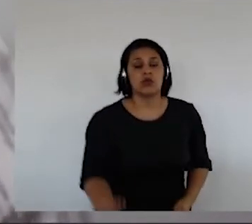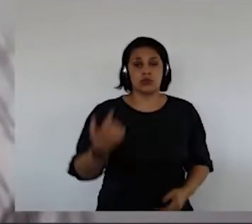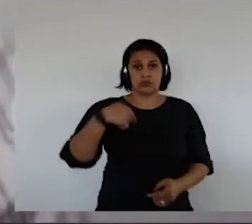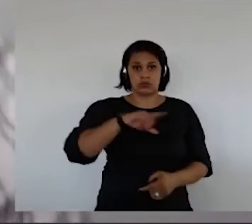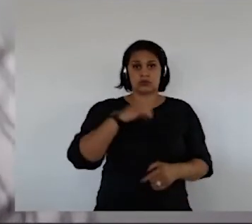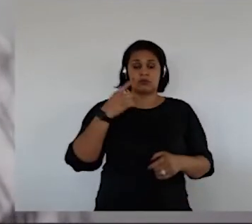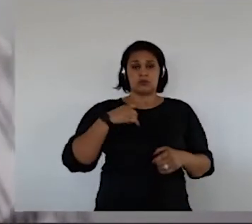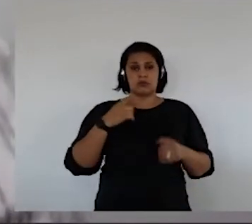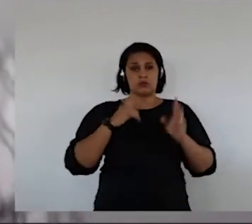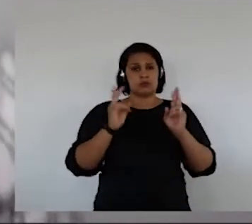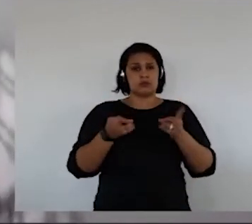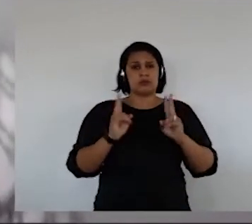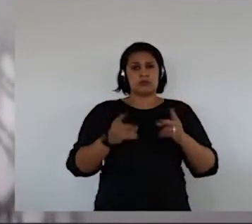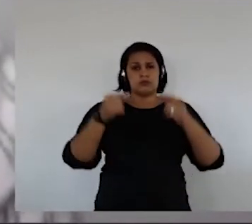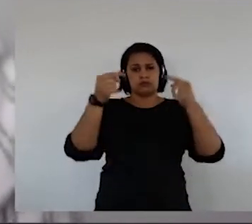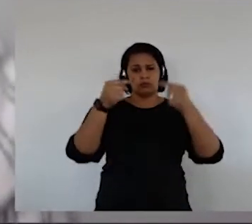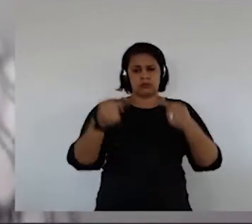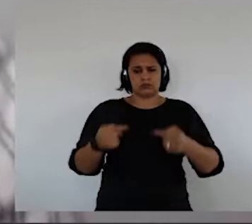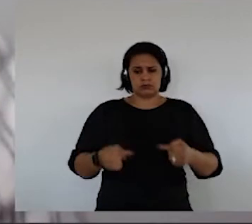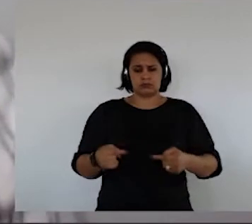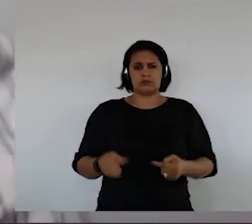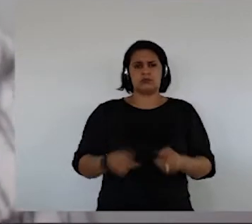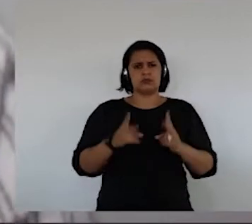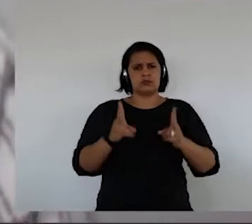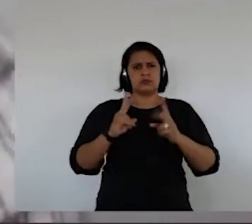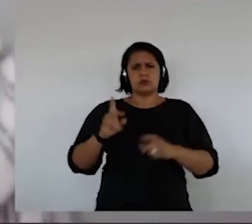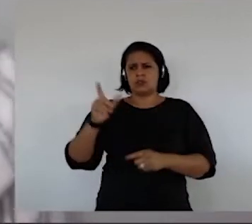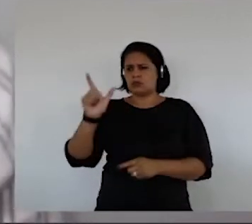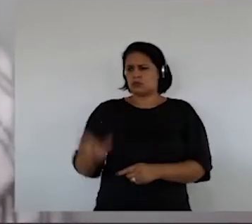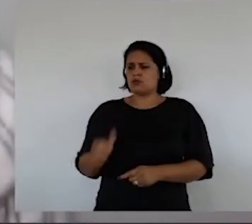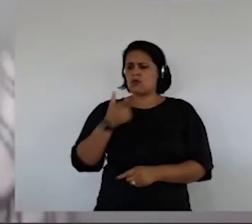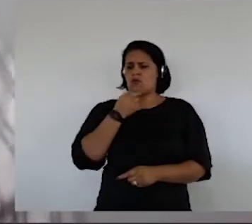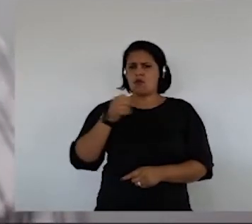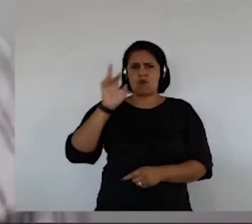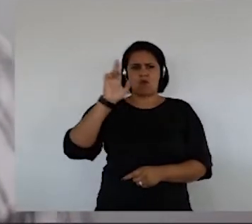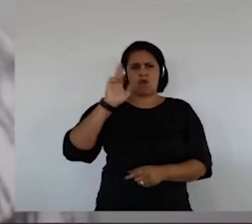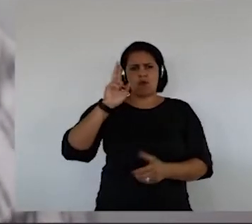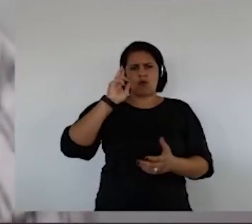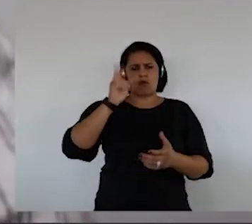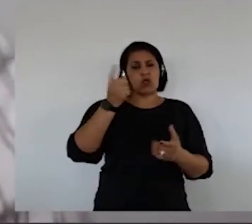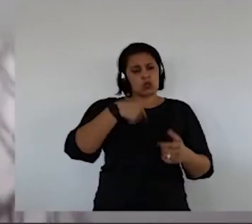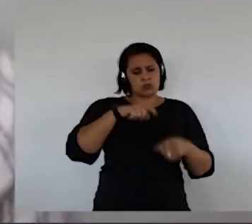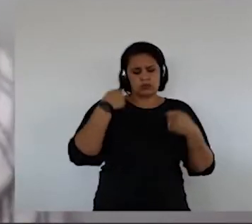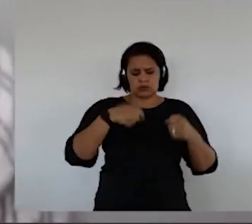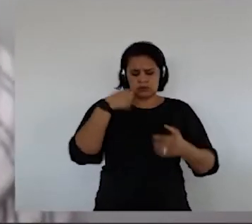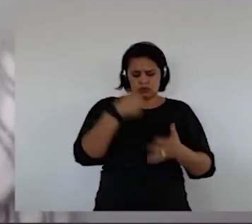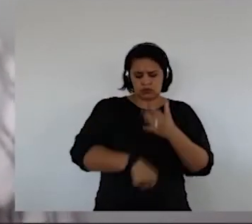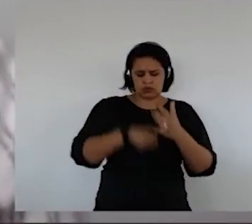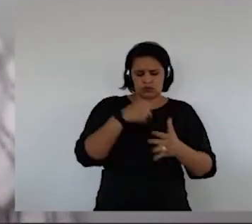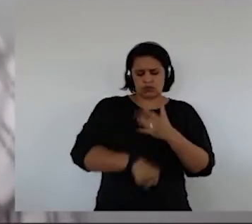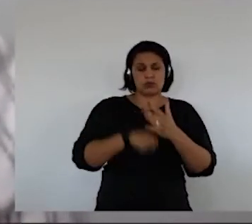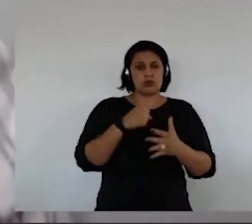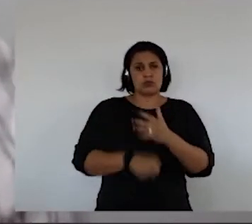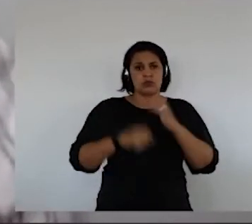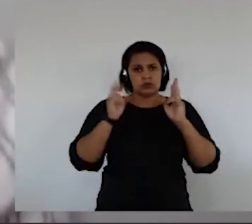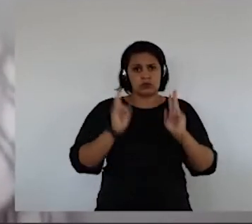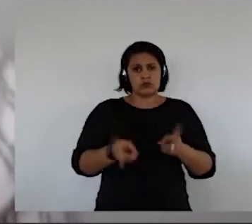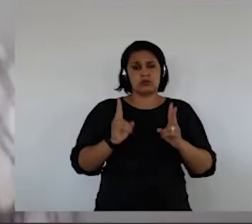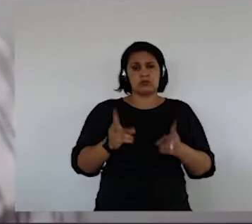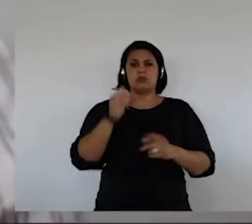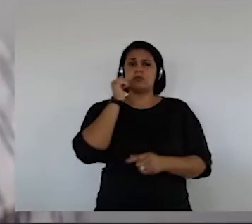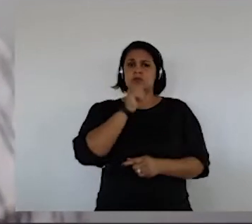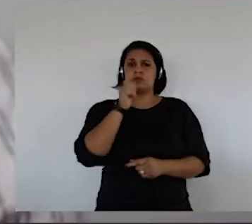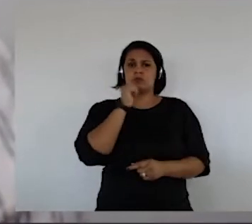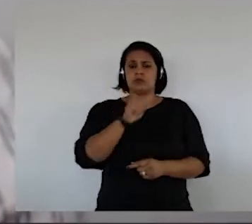homens. Daí a necessidade e importância da luta de nós mulheres, da luta de nós advogadas, da luta das mulheres feministas,